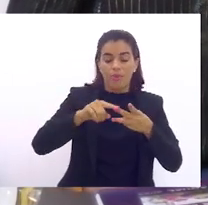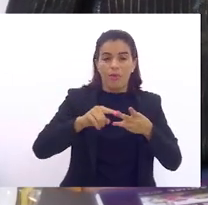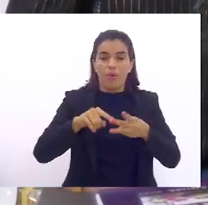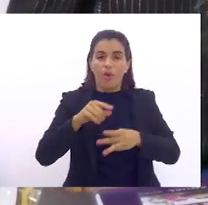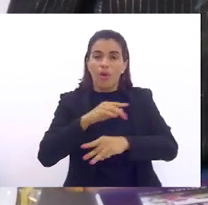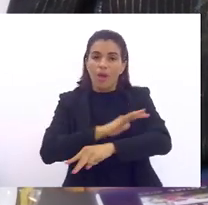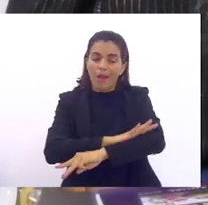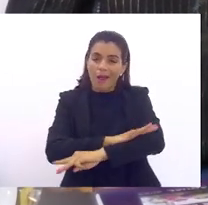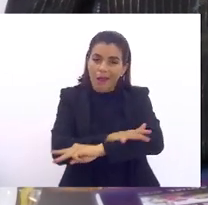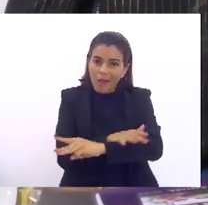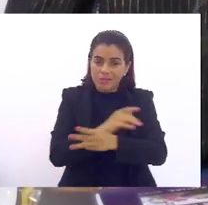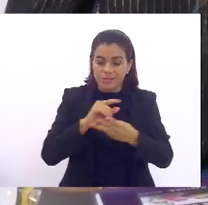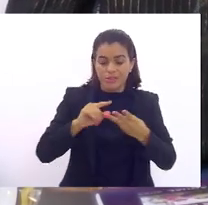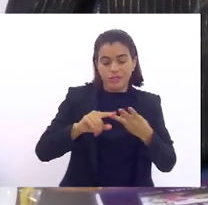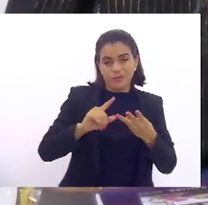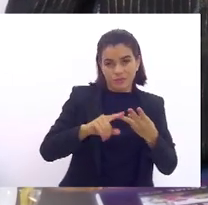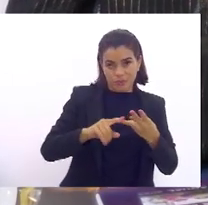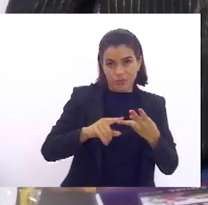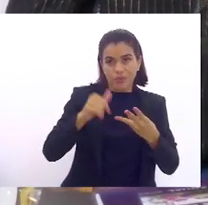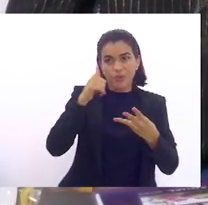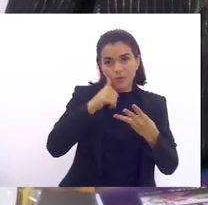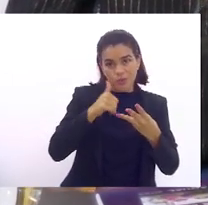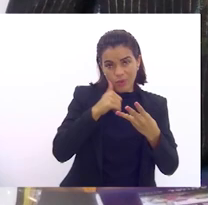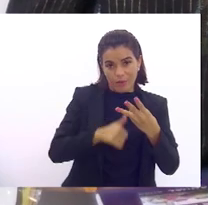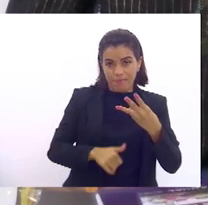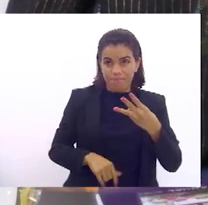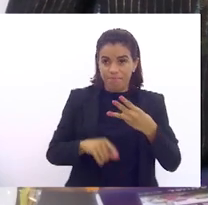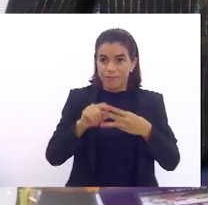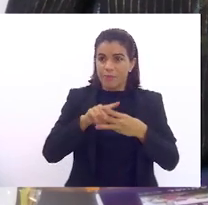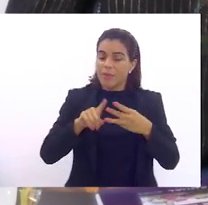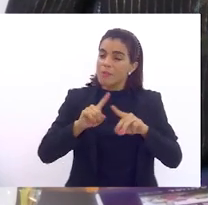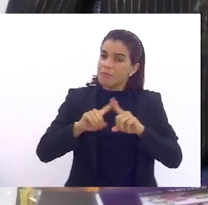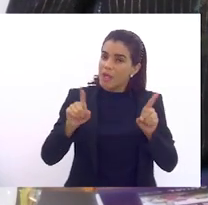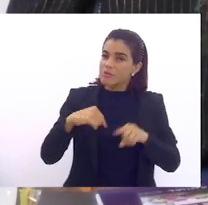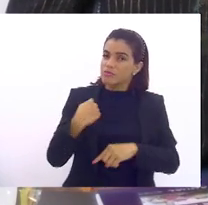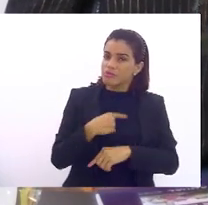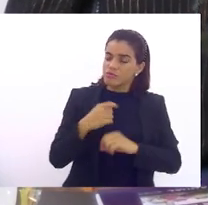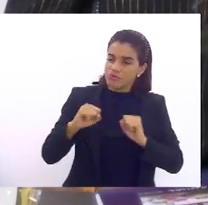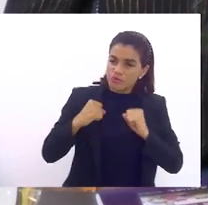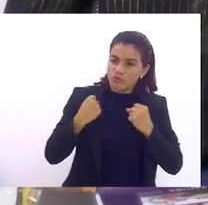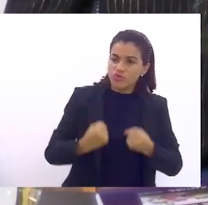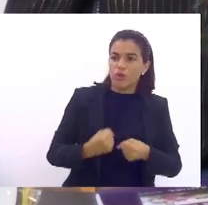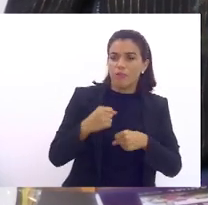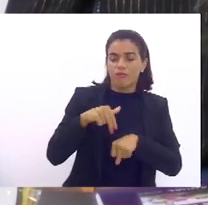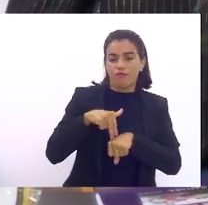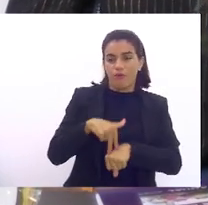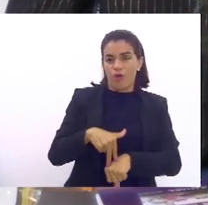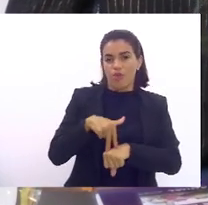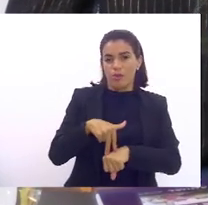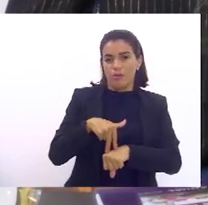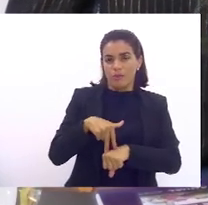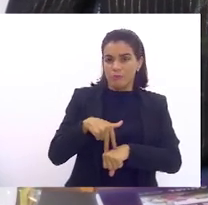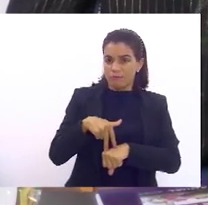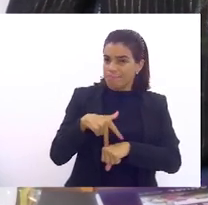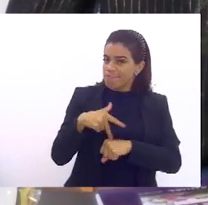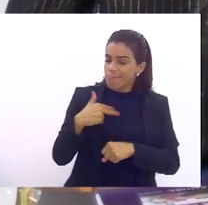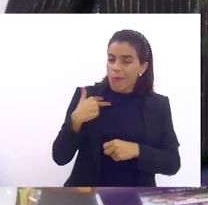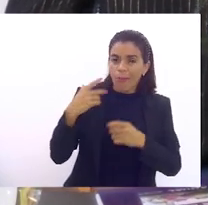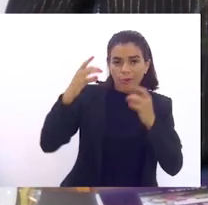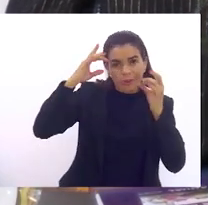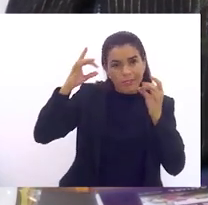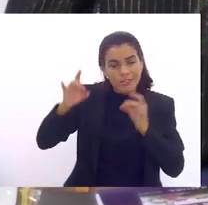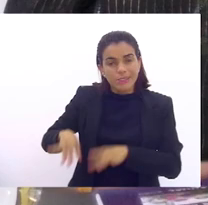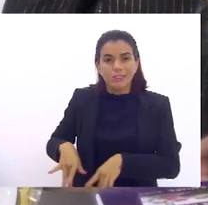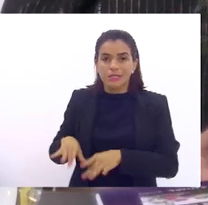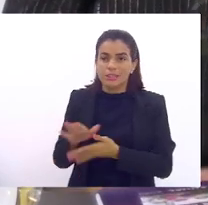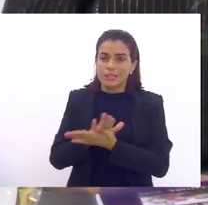tenta nos oprimir Mas nós somos fortes e nós não podemos abaixar a cabeça nunca as pessoas não